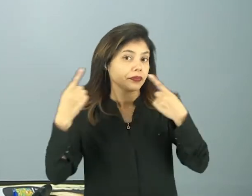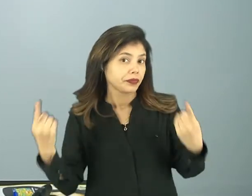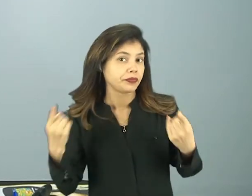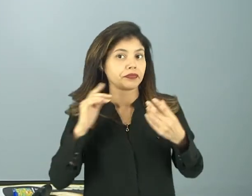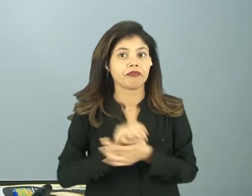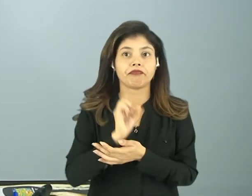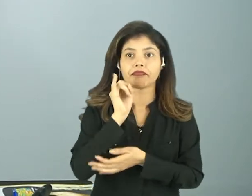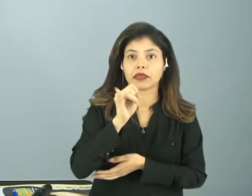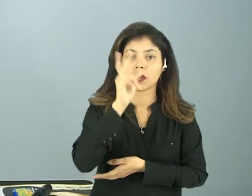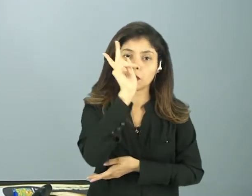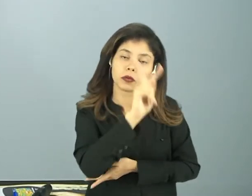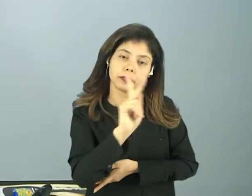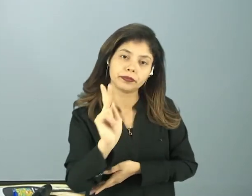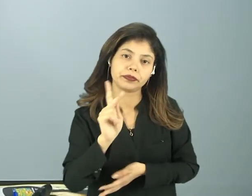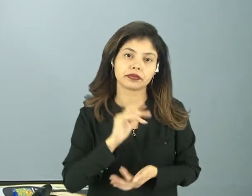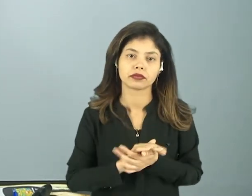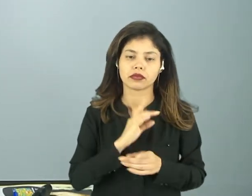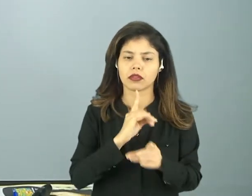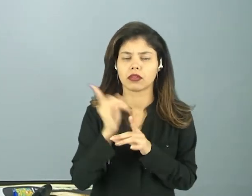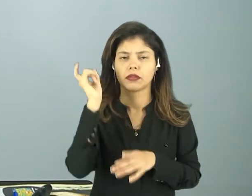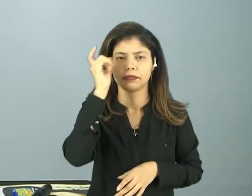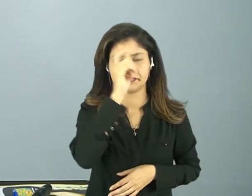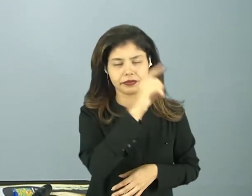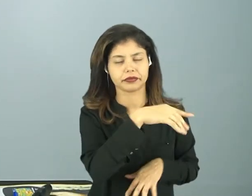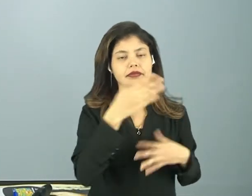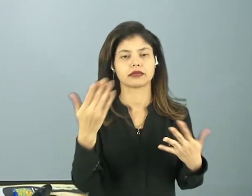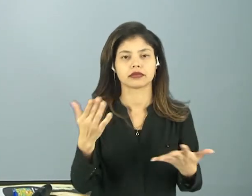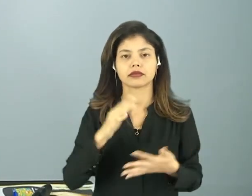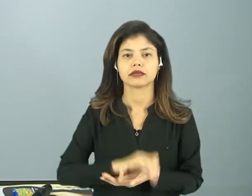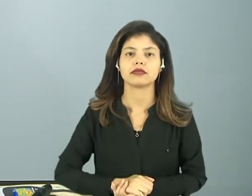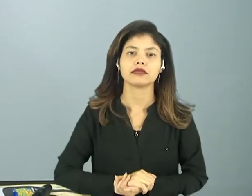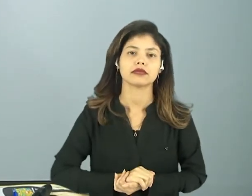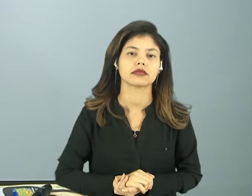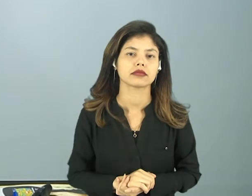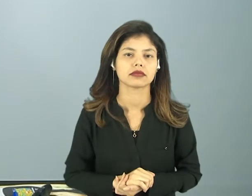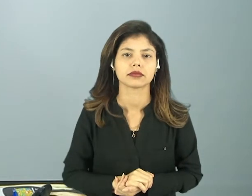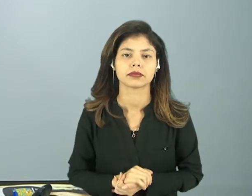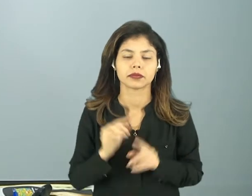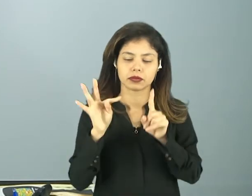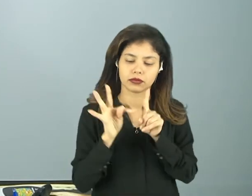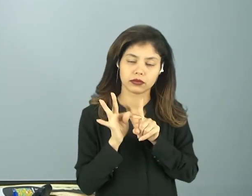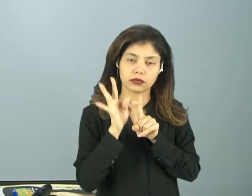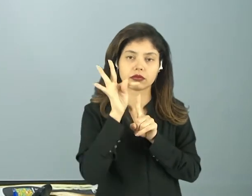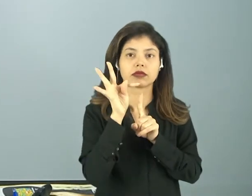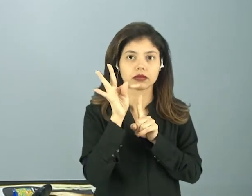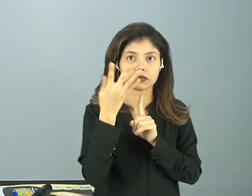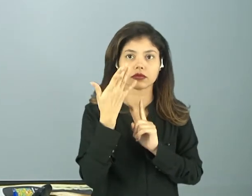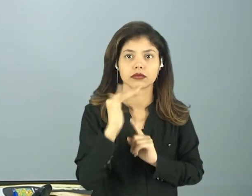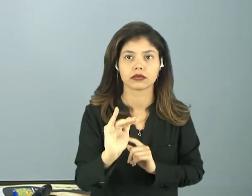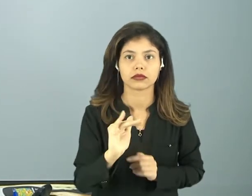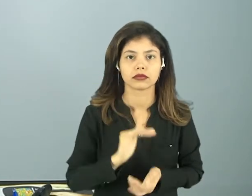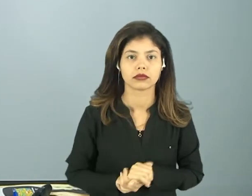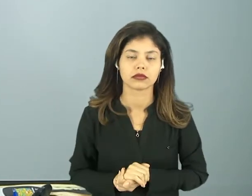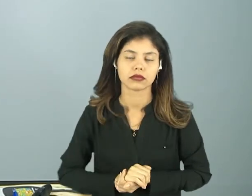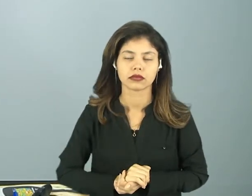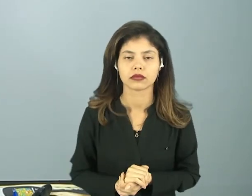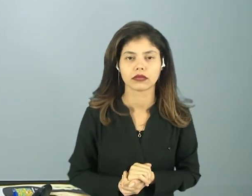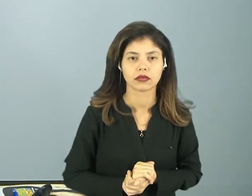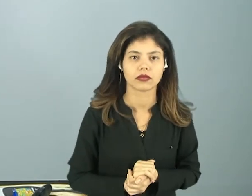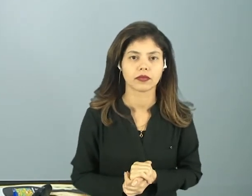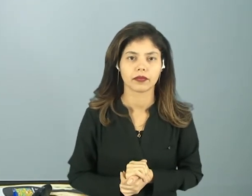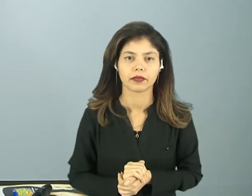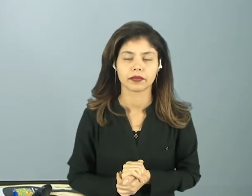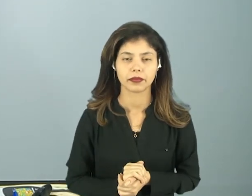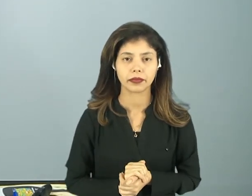Mas, se de repente a professora encontrou dificuldade, né, de medir a temperatura das crianças com esse termômetro de